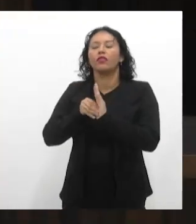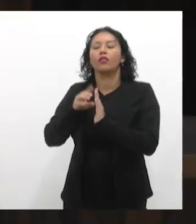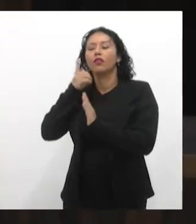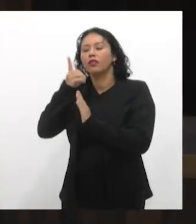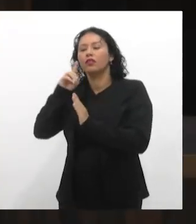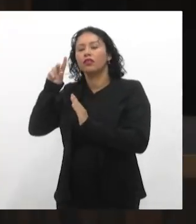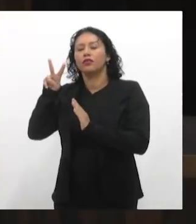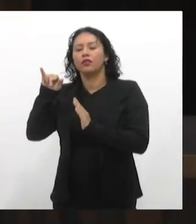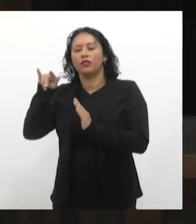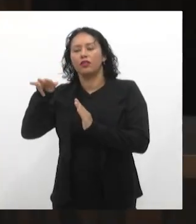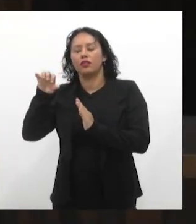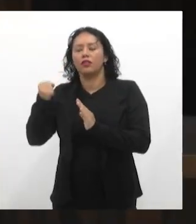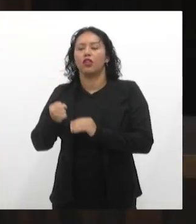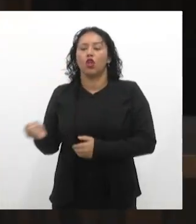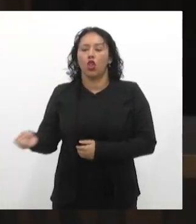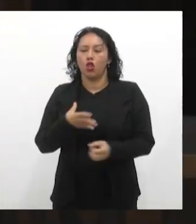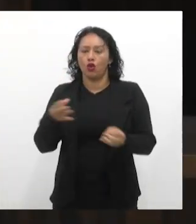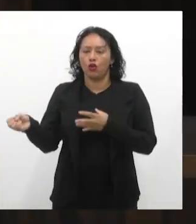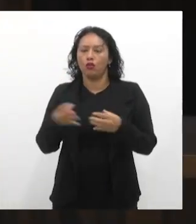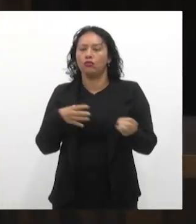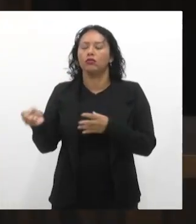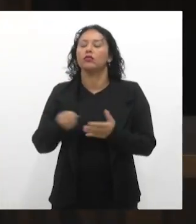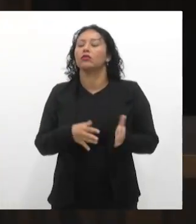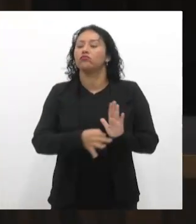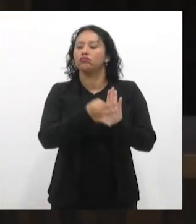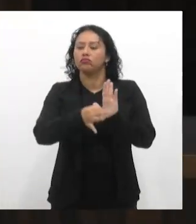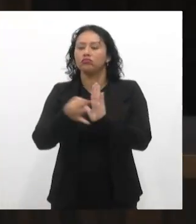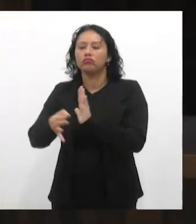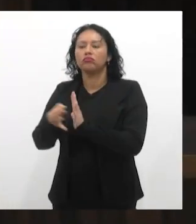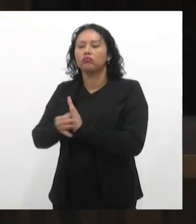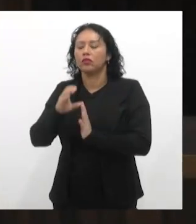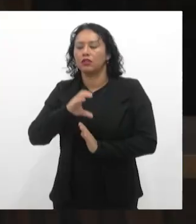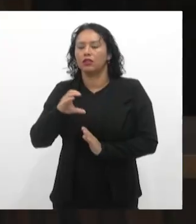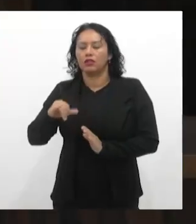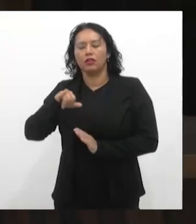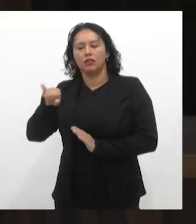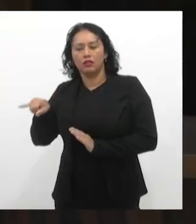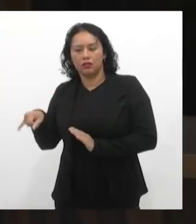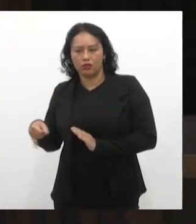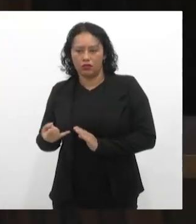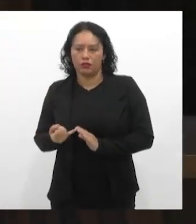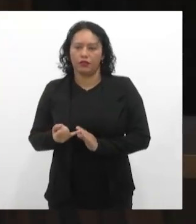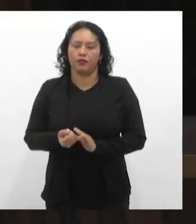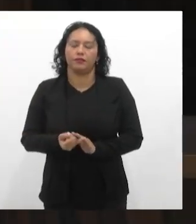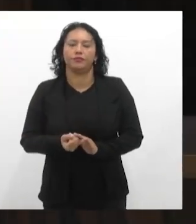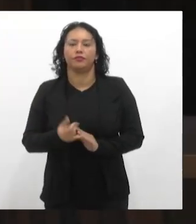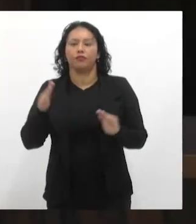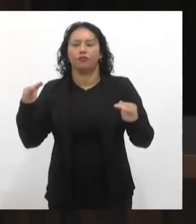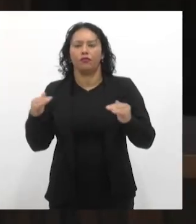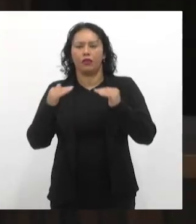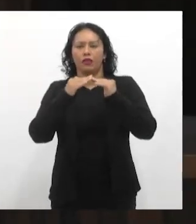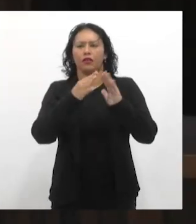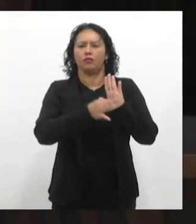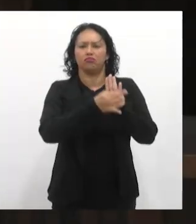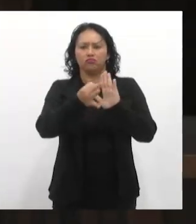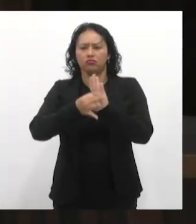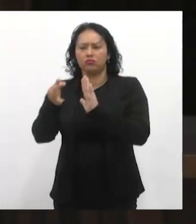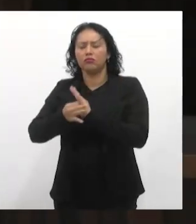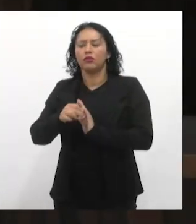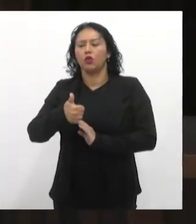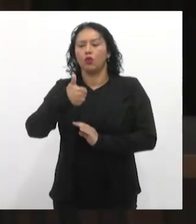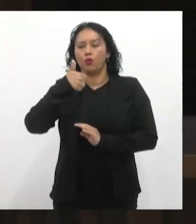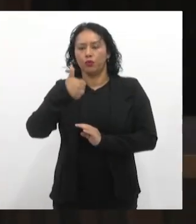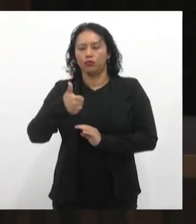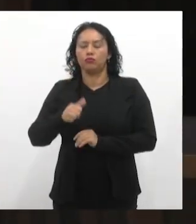Cozzolino. Novo parecer às emendas de plenário da Comissão de Constituição e Justiça, favorável às emendas de números 1 e